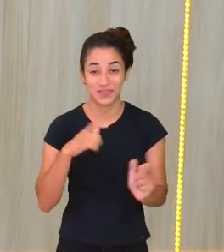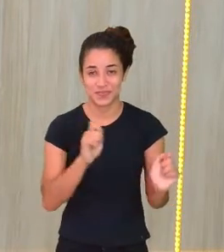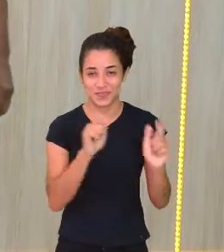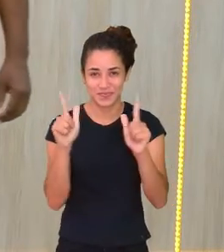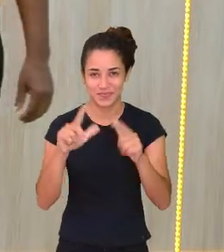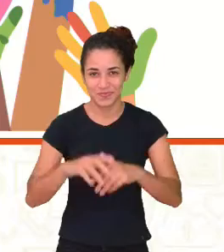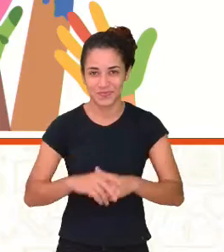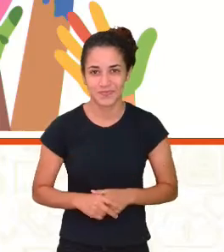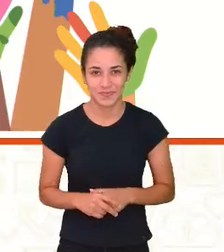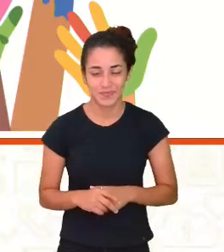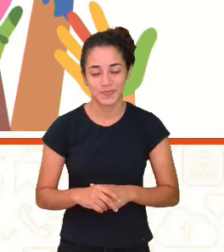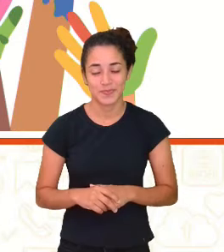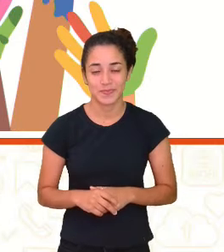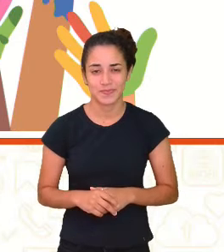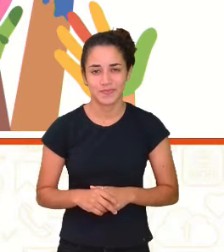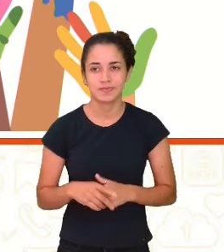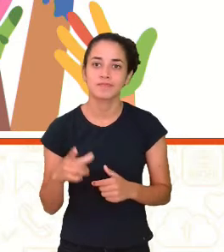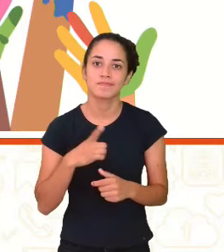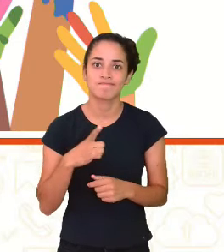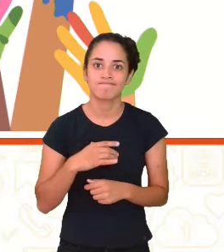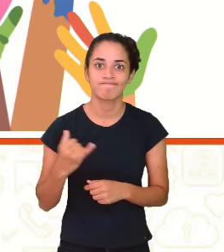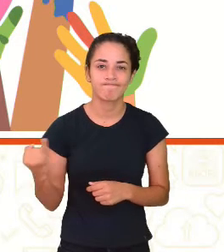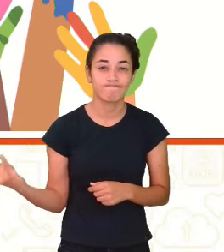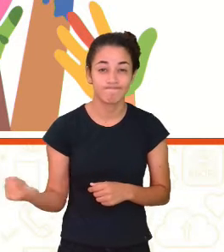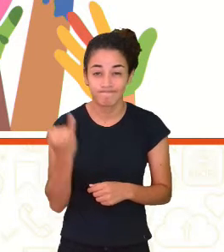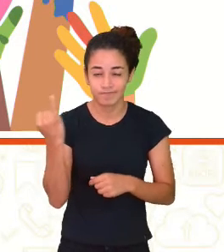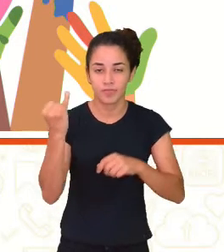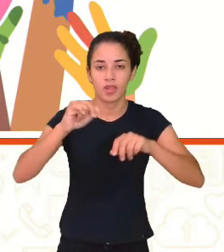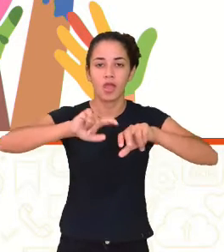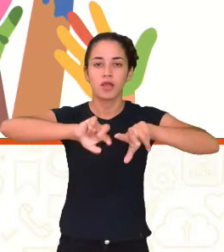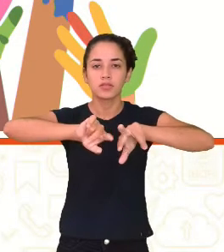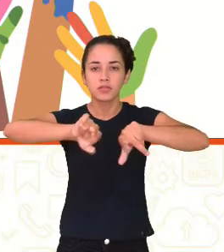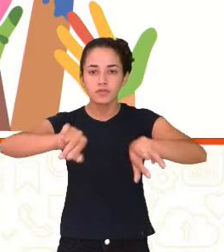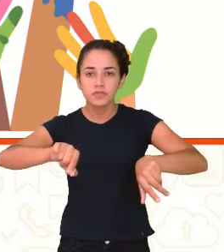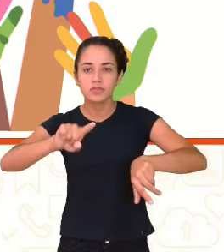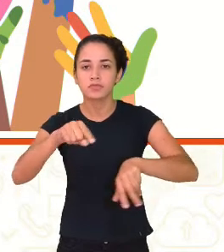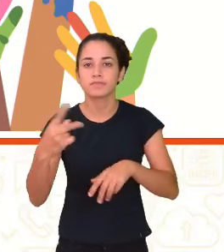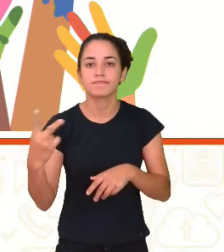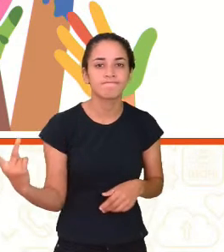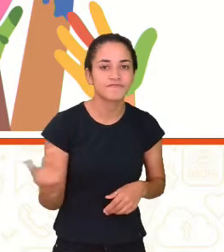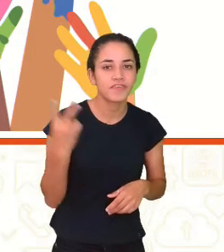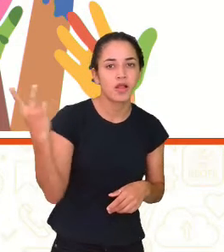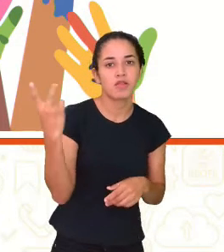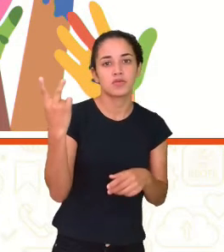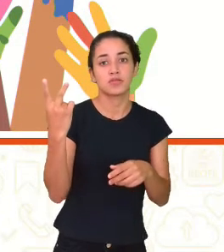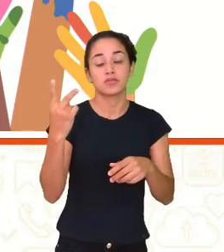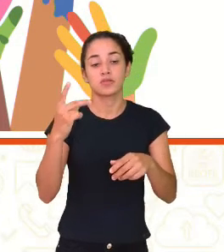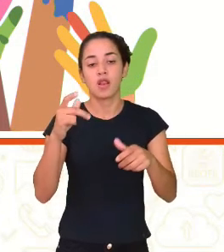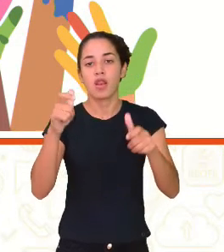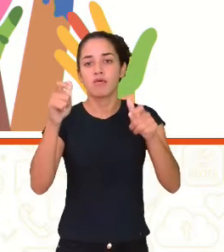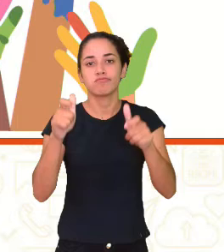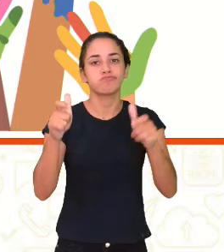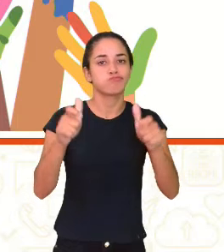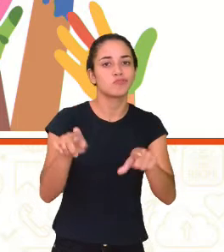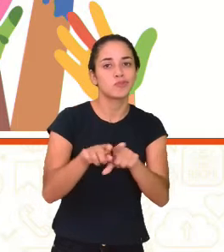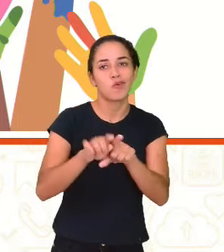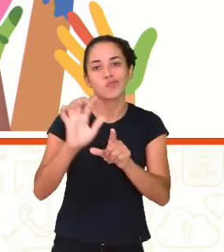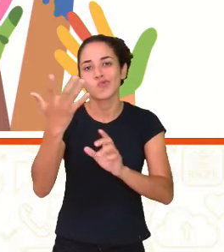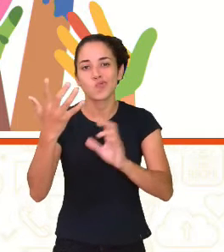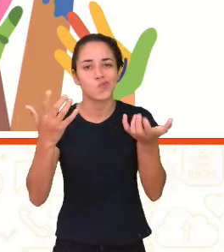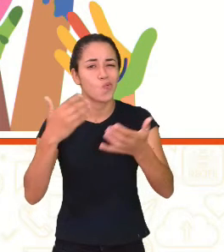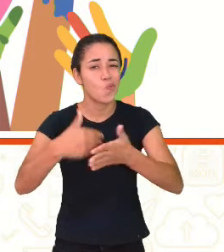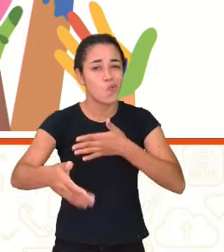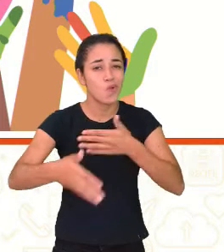tela. É fundamental que a diversidade seja valorizada em todas as situações, tanto